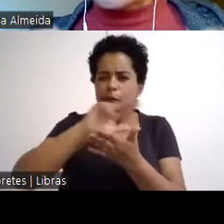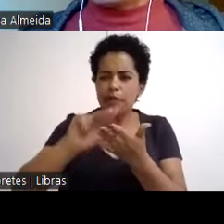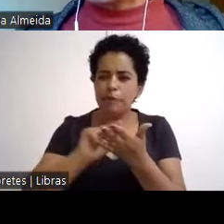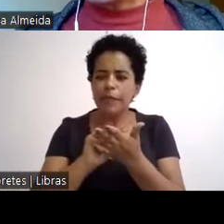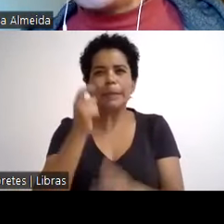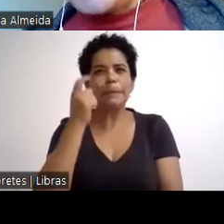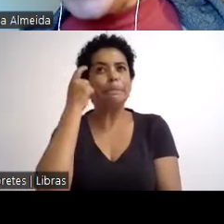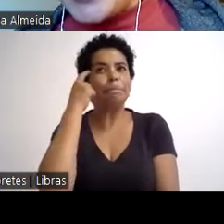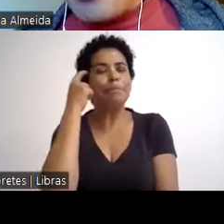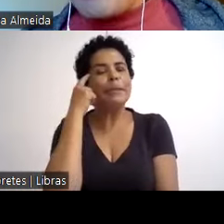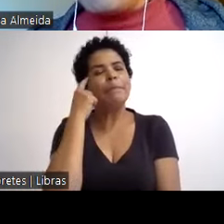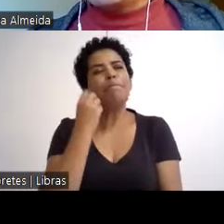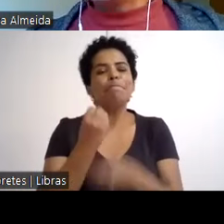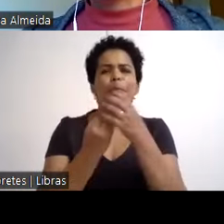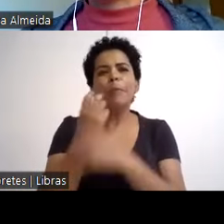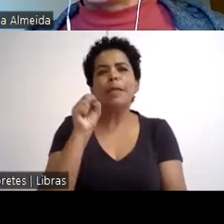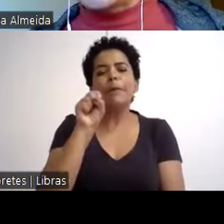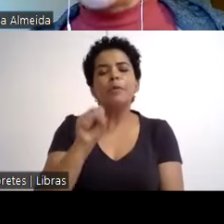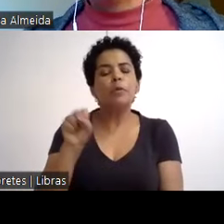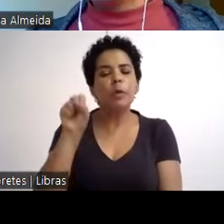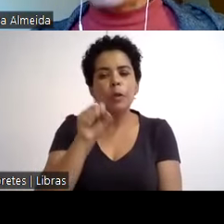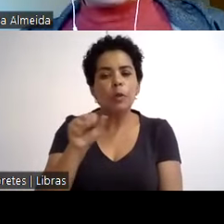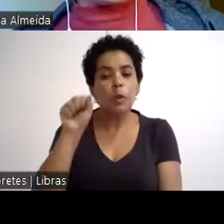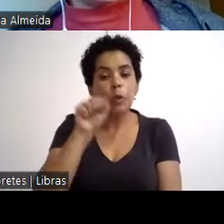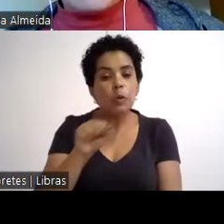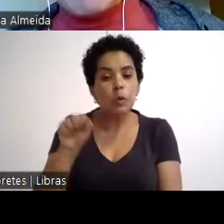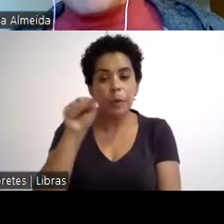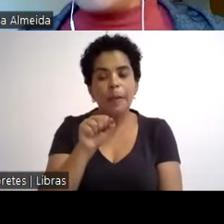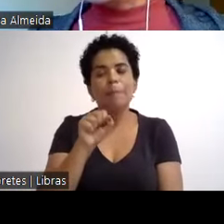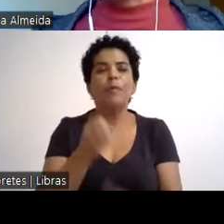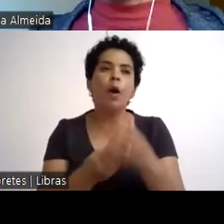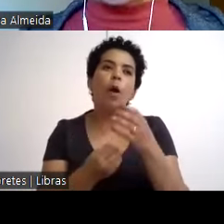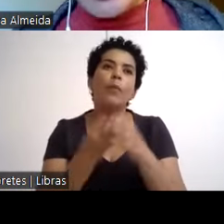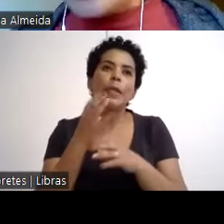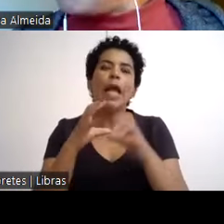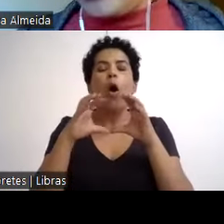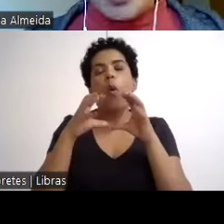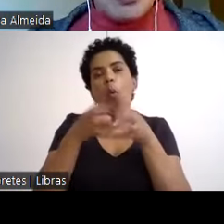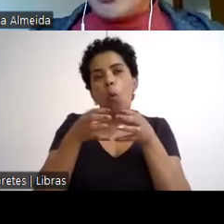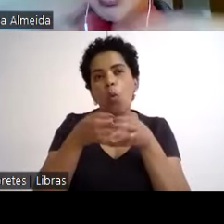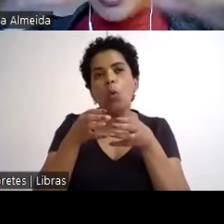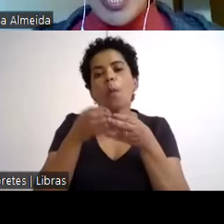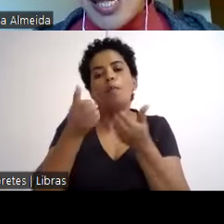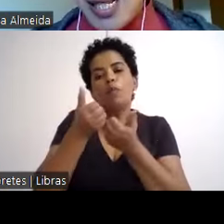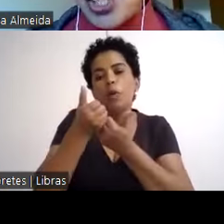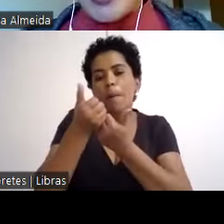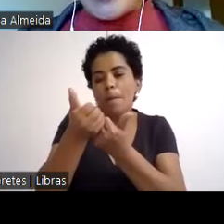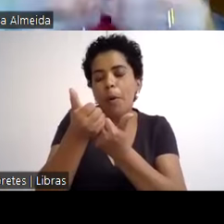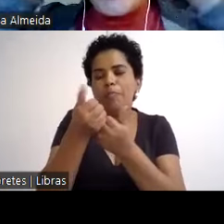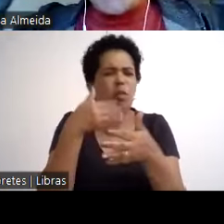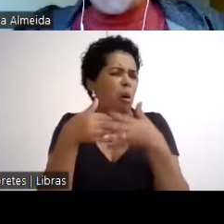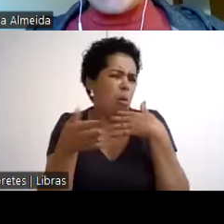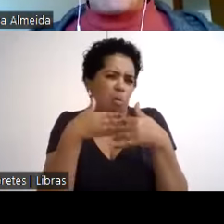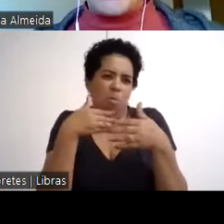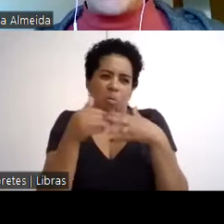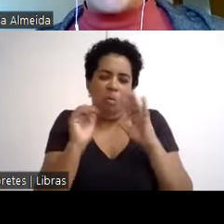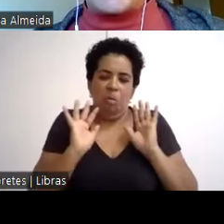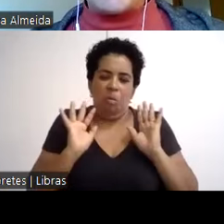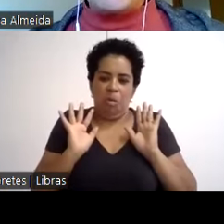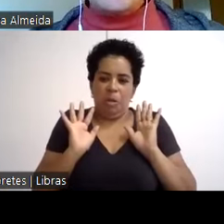vamos criar uma associação, vamos criar uma cooperativa, vamos criar o que quer que seja, a instância